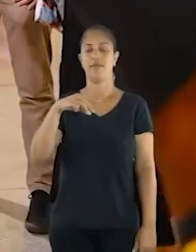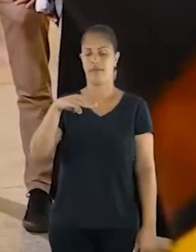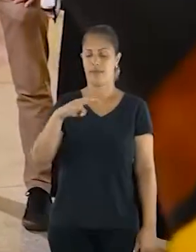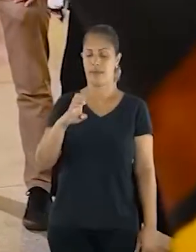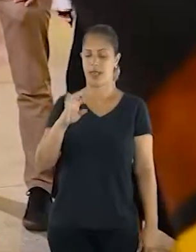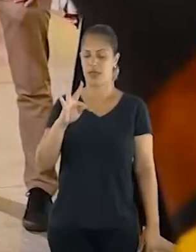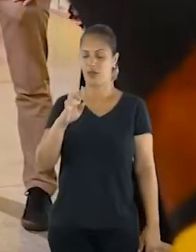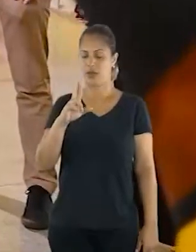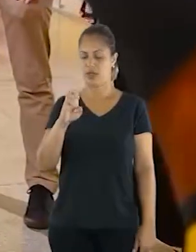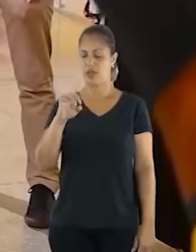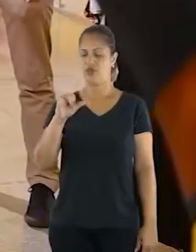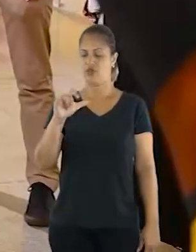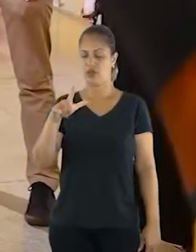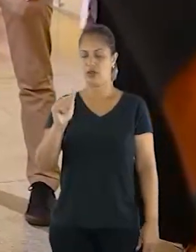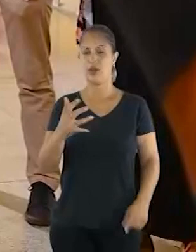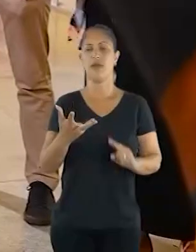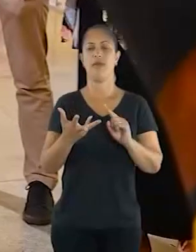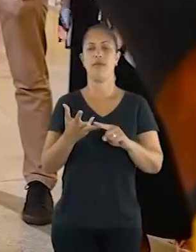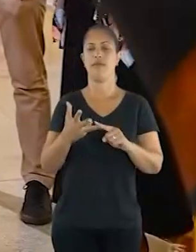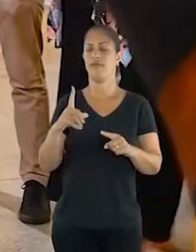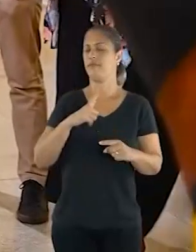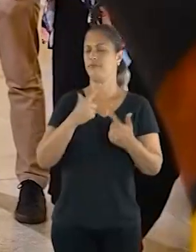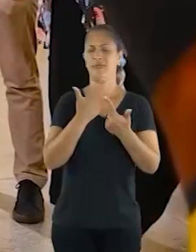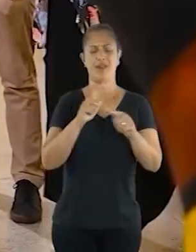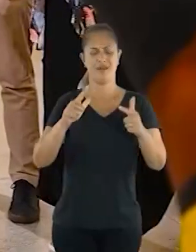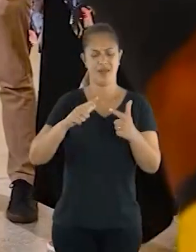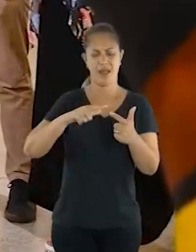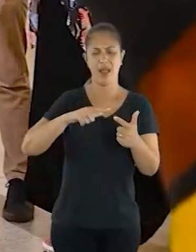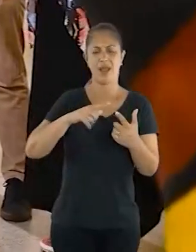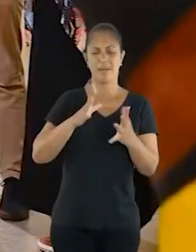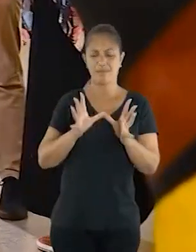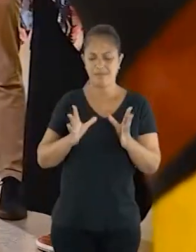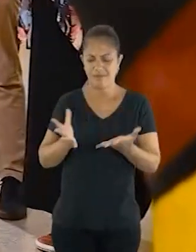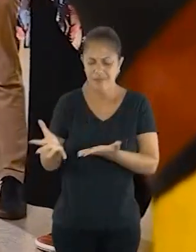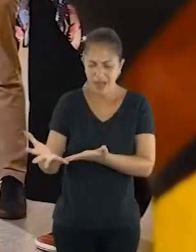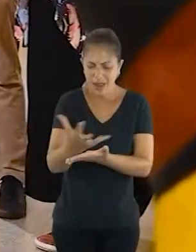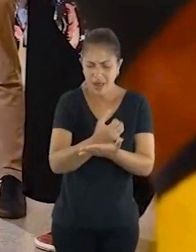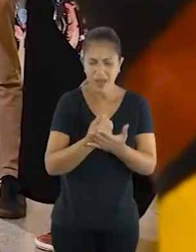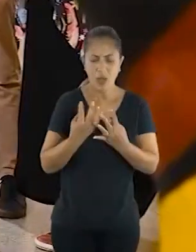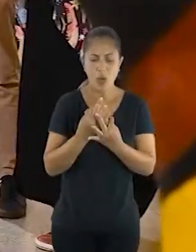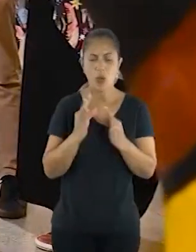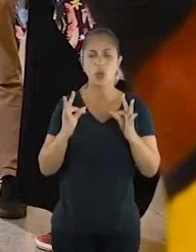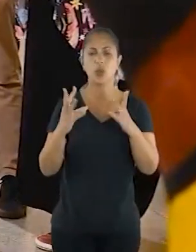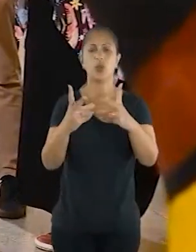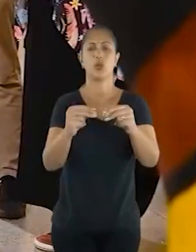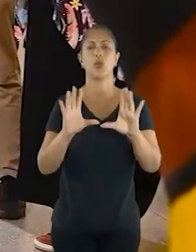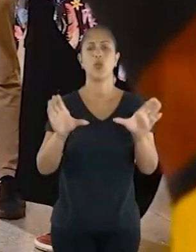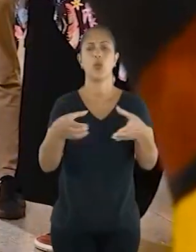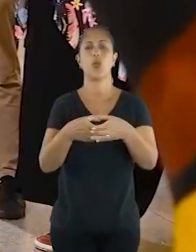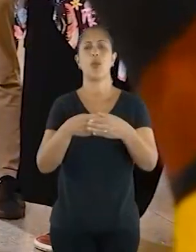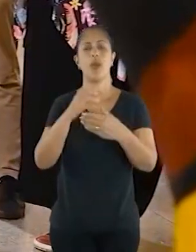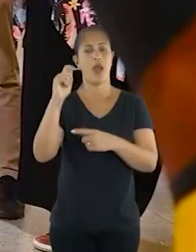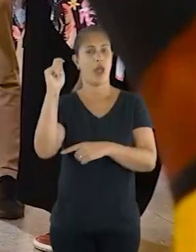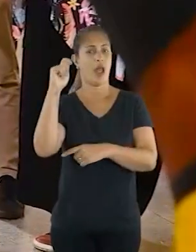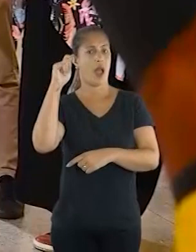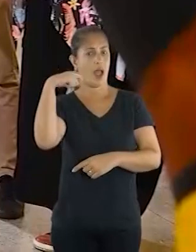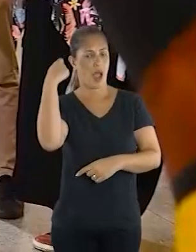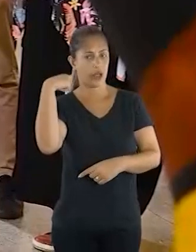Mestre Nosa, J. Borges, um conjunto de outros artistas